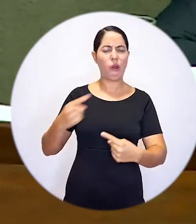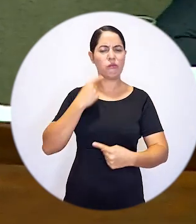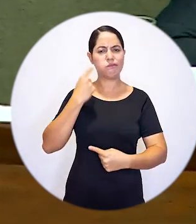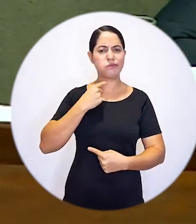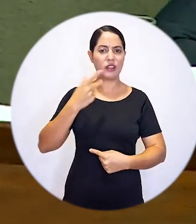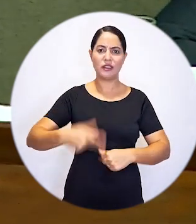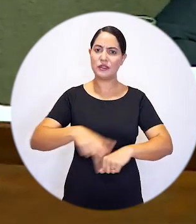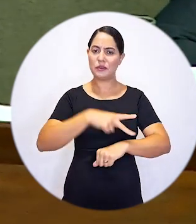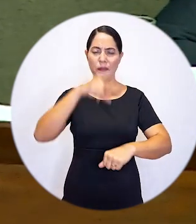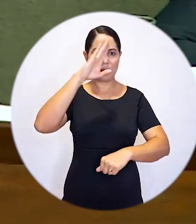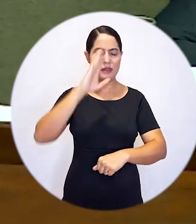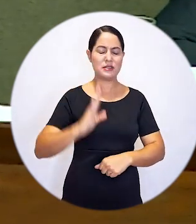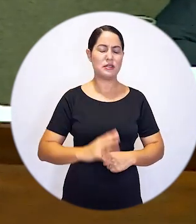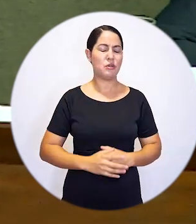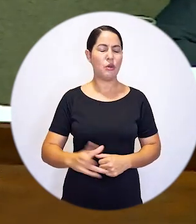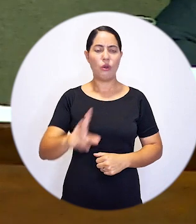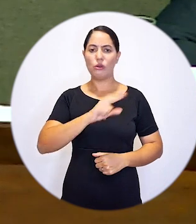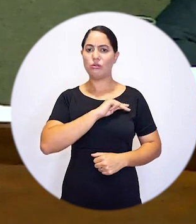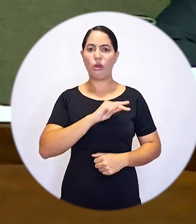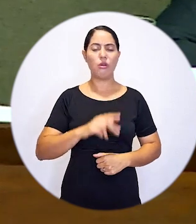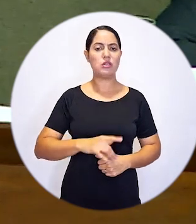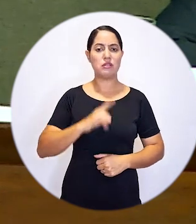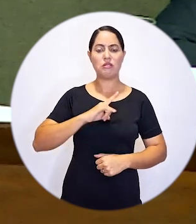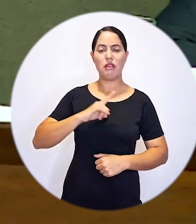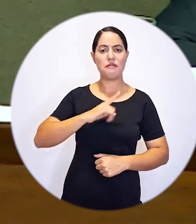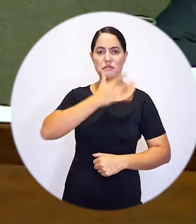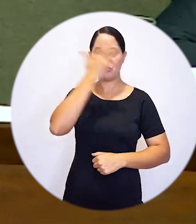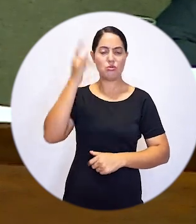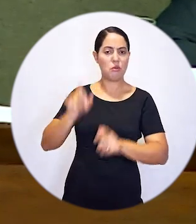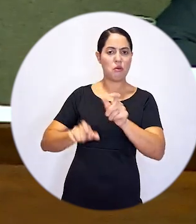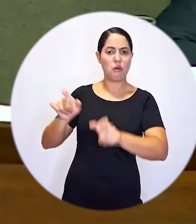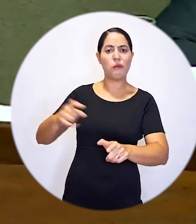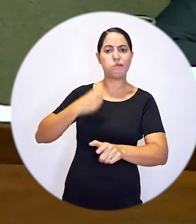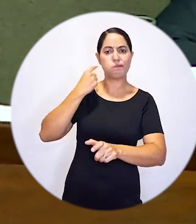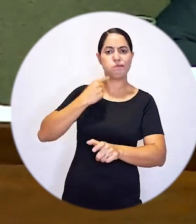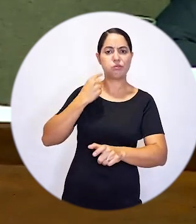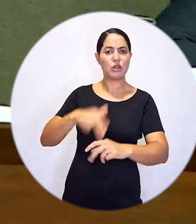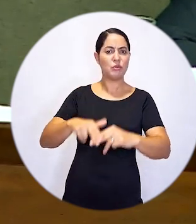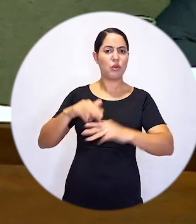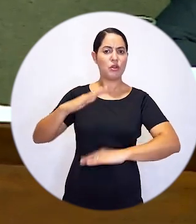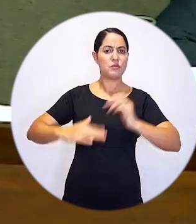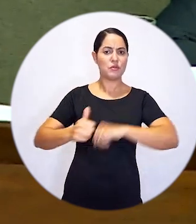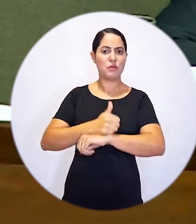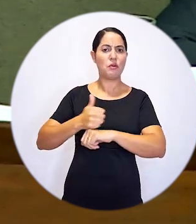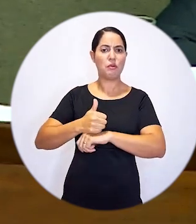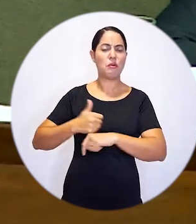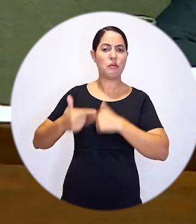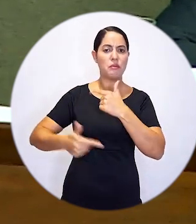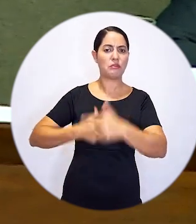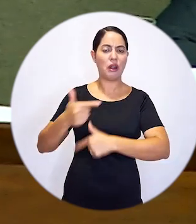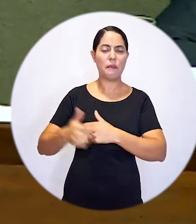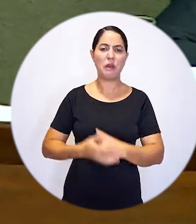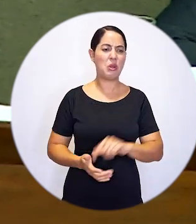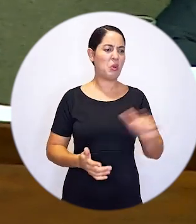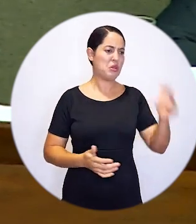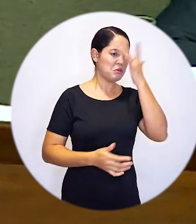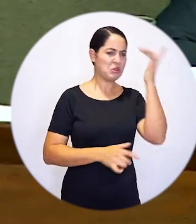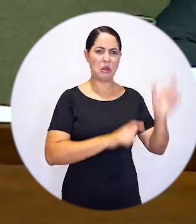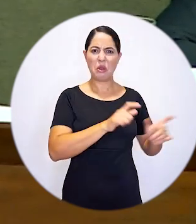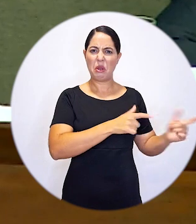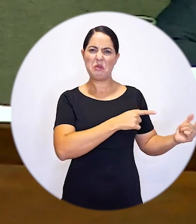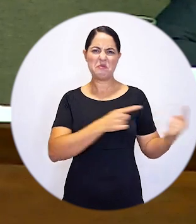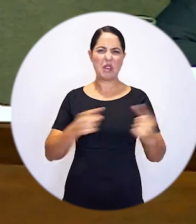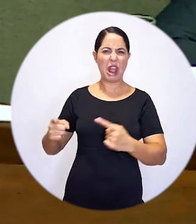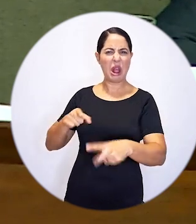país. Ocorreram diversos assassinatos, motivados pela atuação profissional, configurando uma verdadeira afronta ao